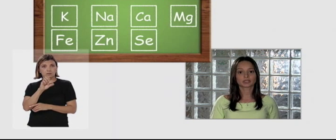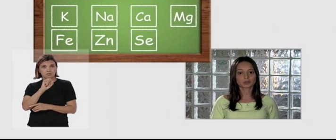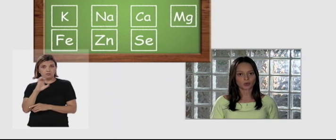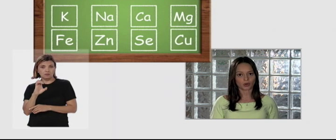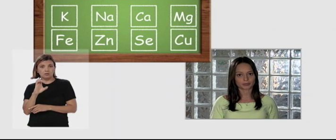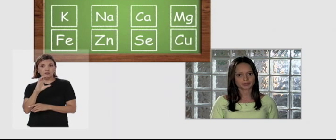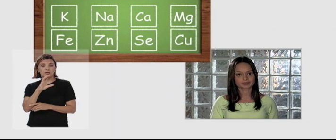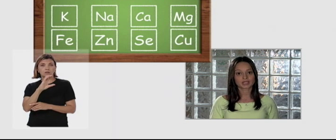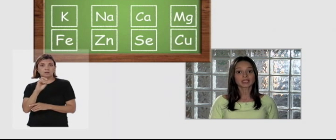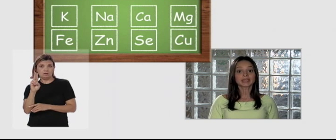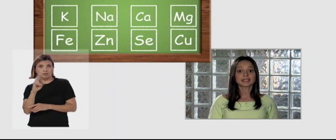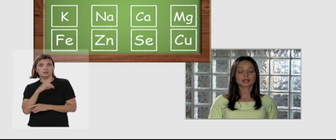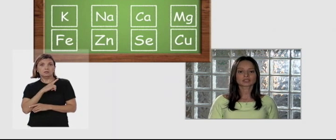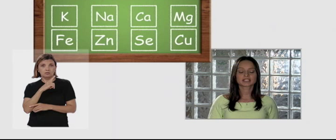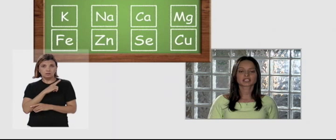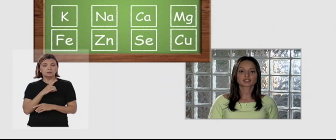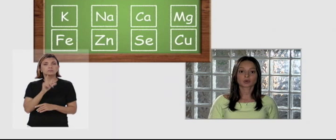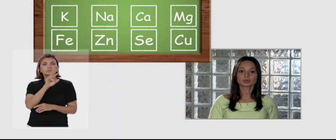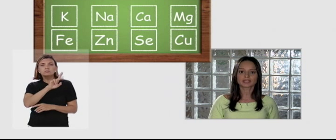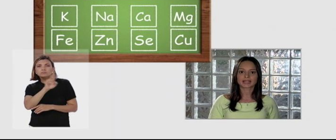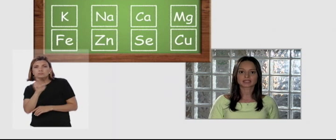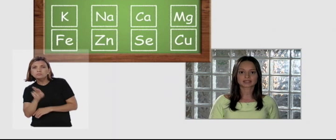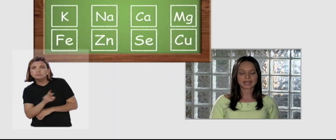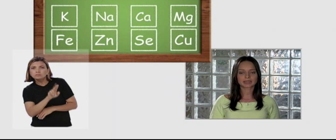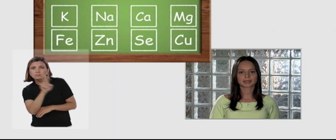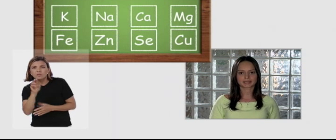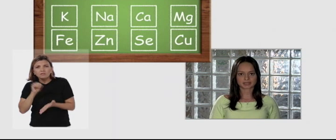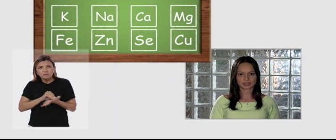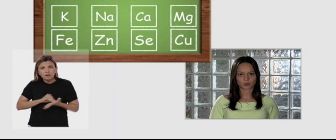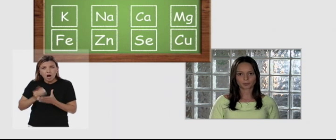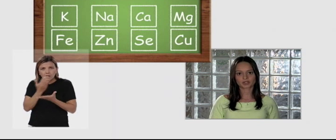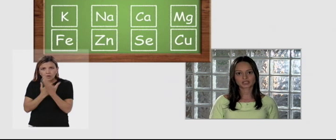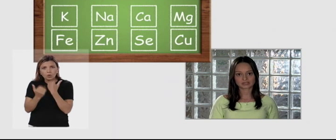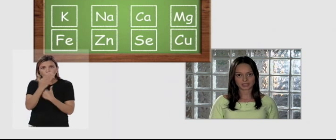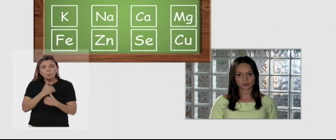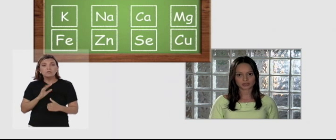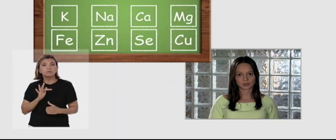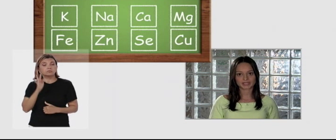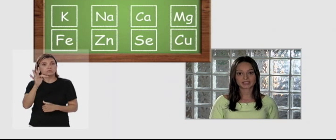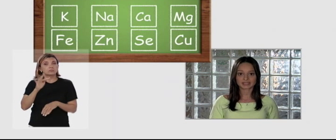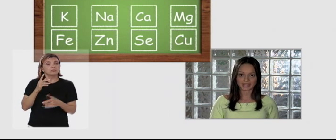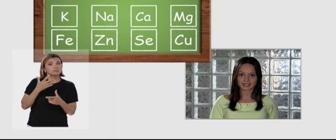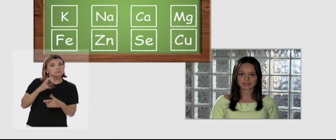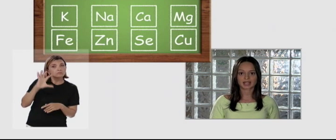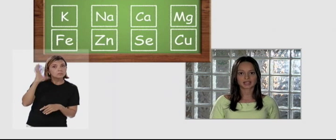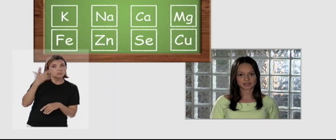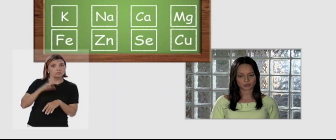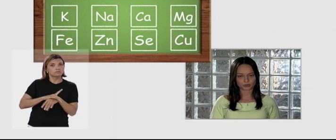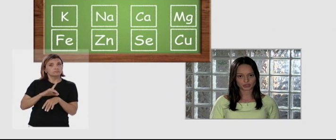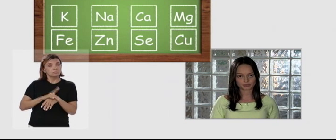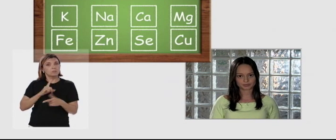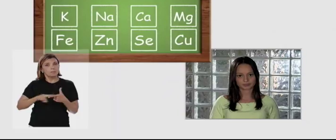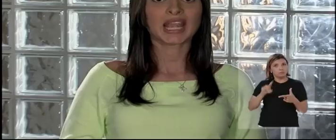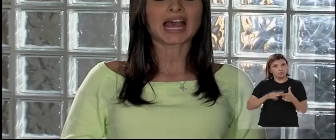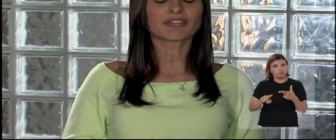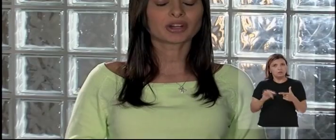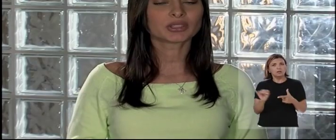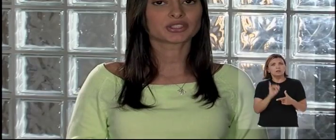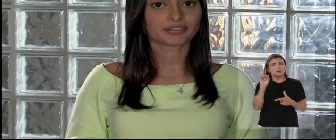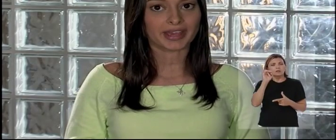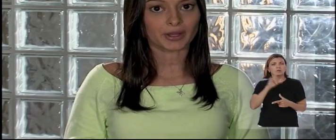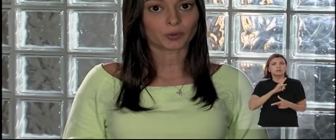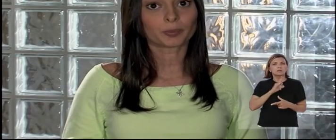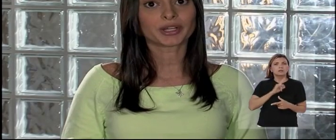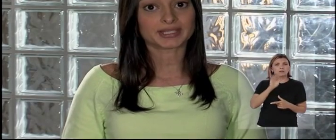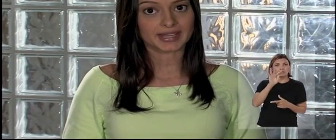selênio e o cobre. E a ausência de algum deles na alimentação pode causar consequências sérias à saúde. A